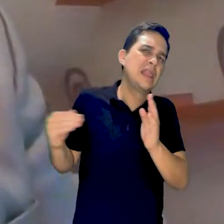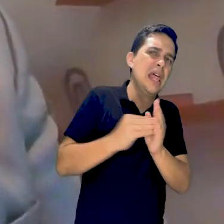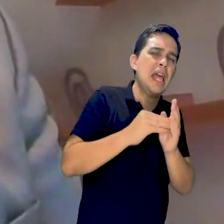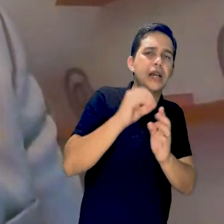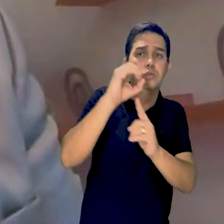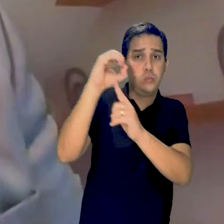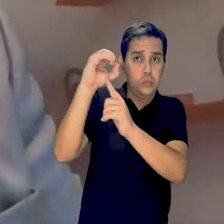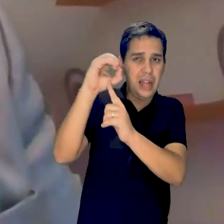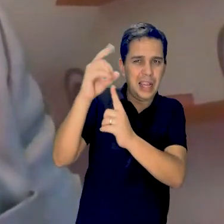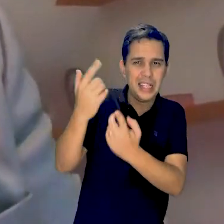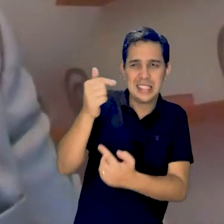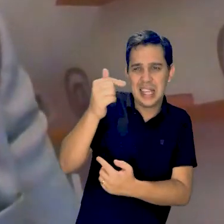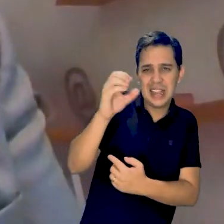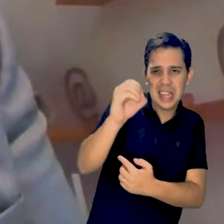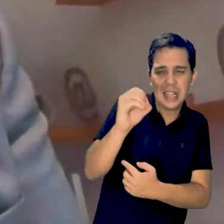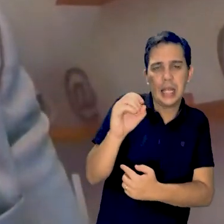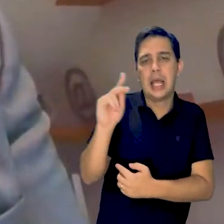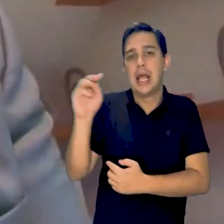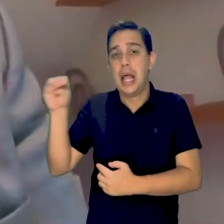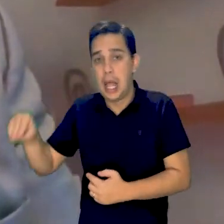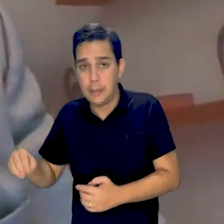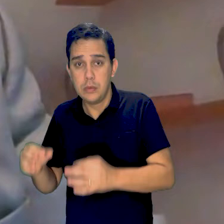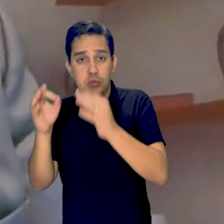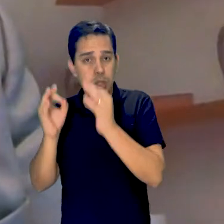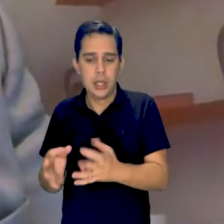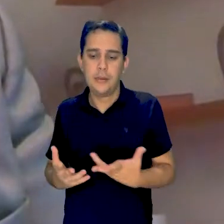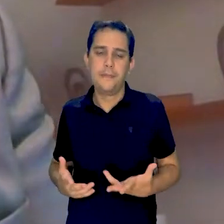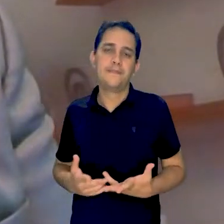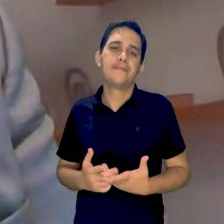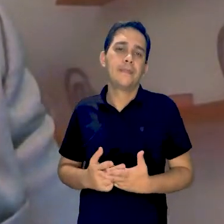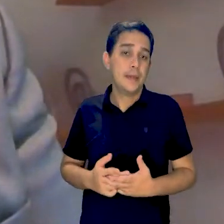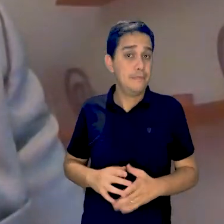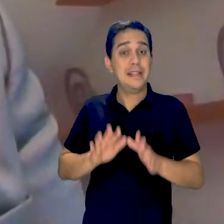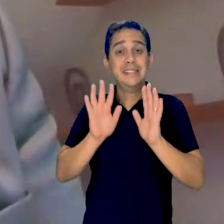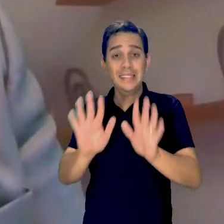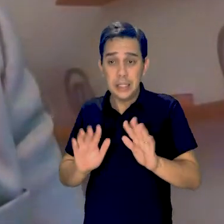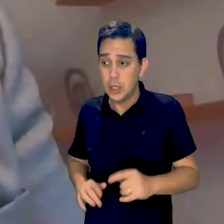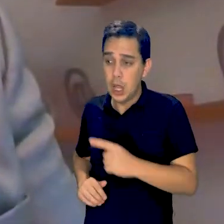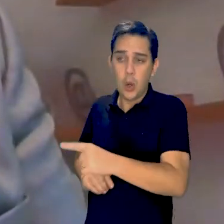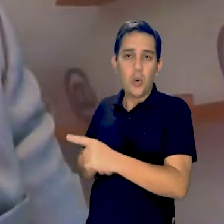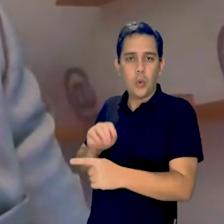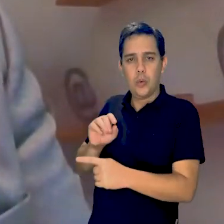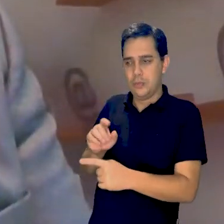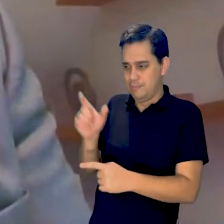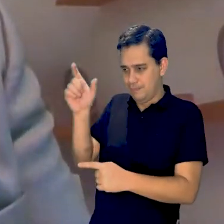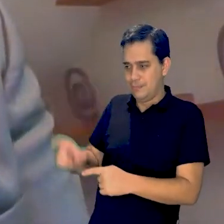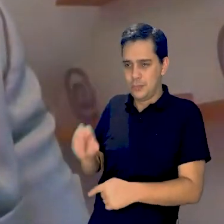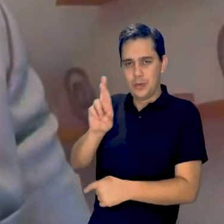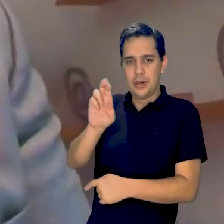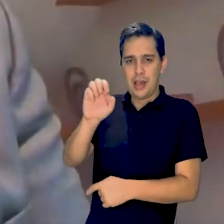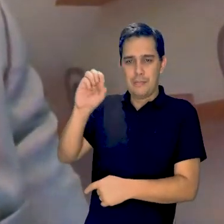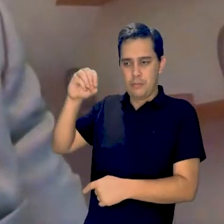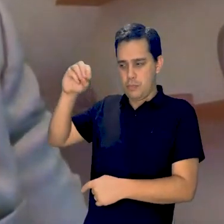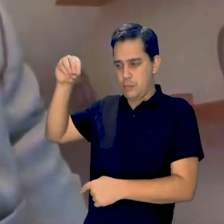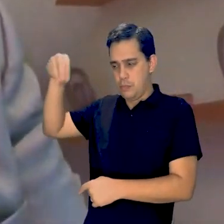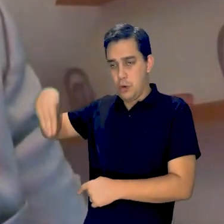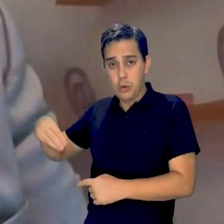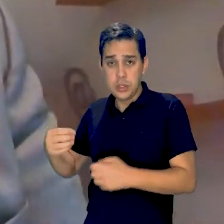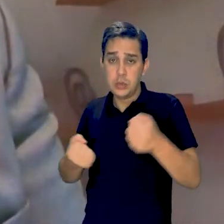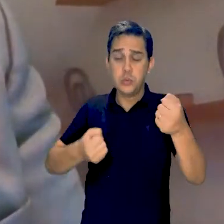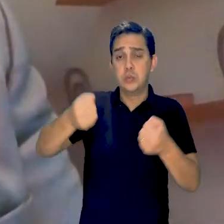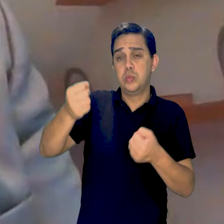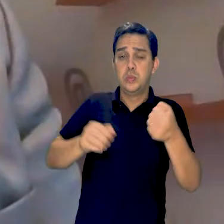ele, denunciado, estivesse trafegando na velocidade permitida, que o fato pudesse ter